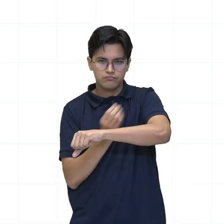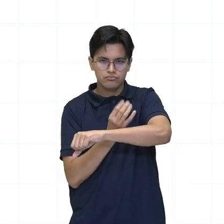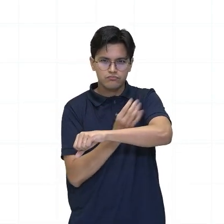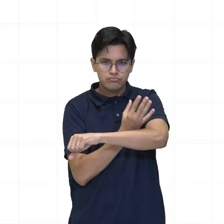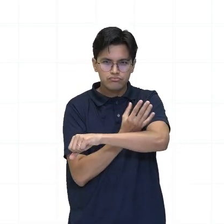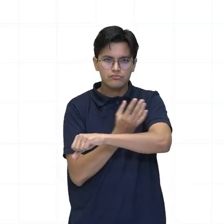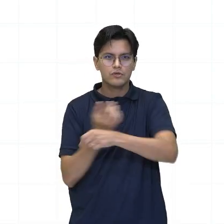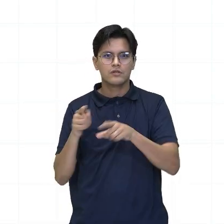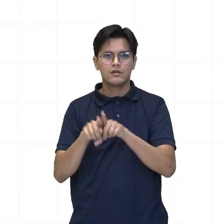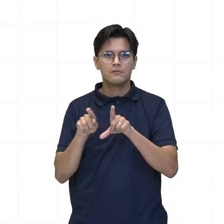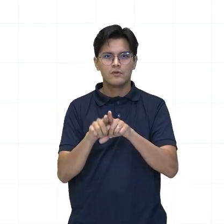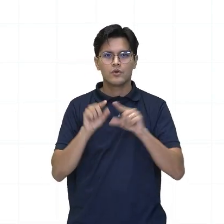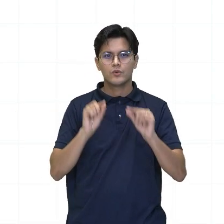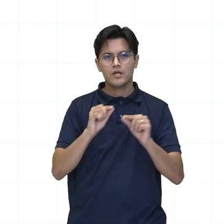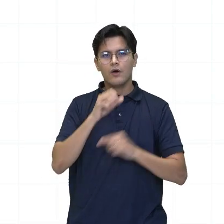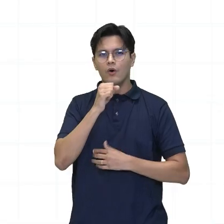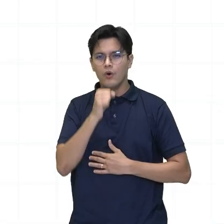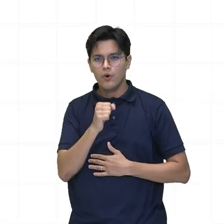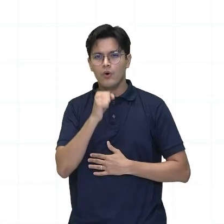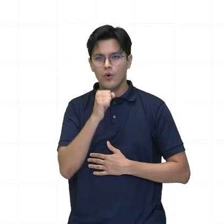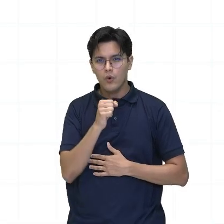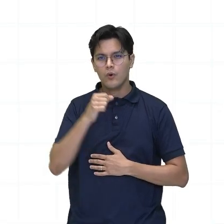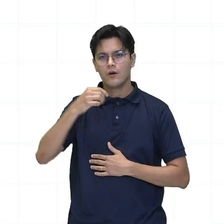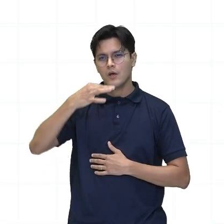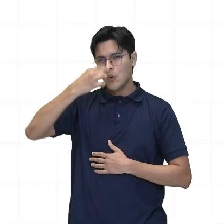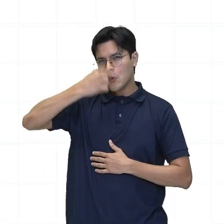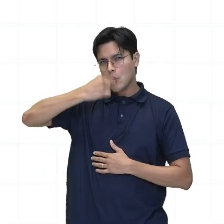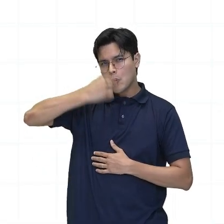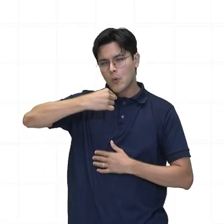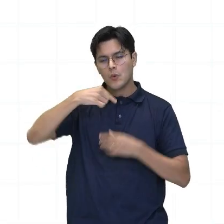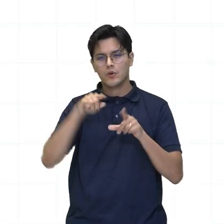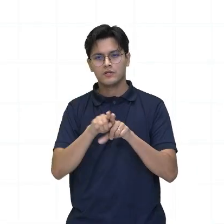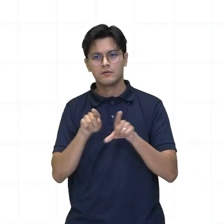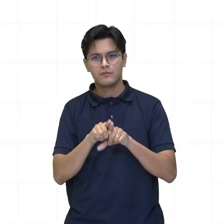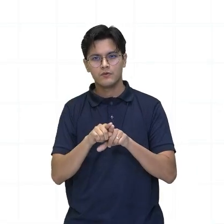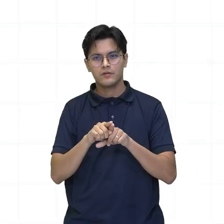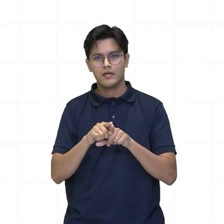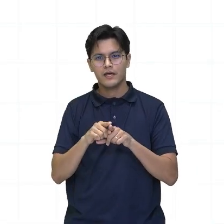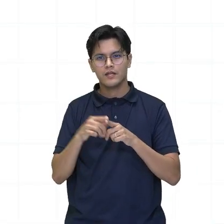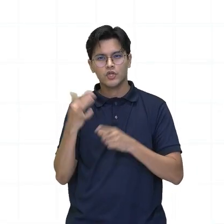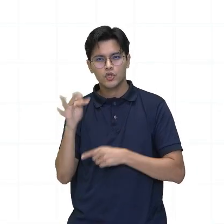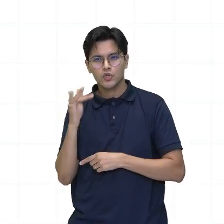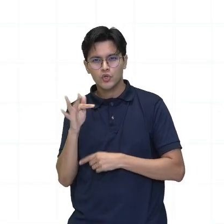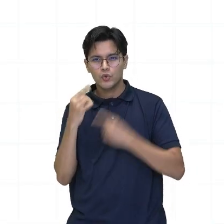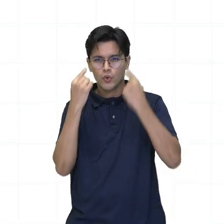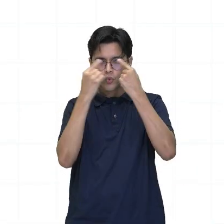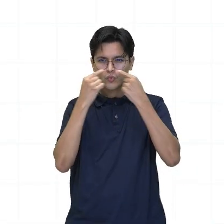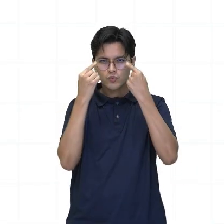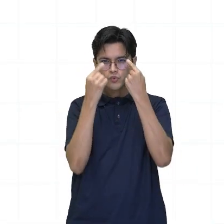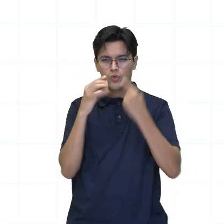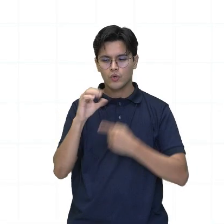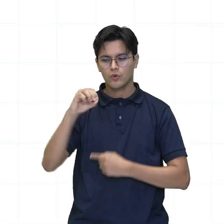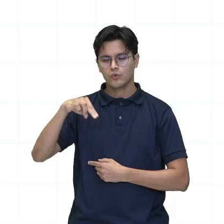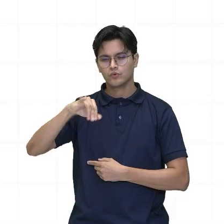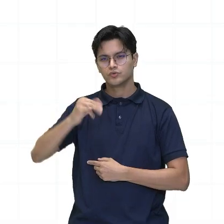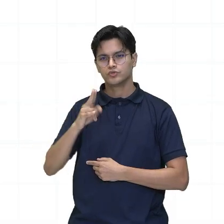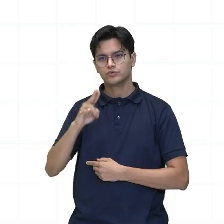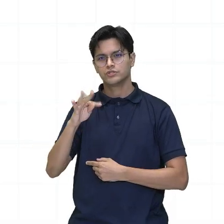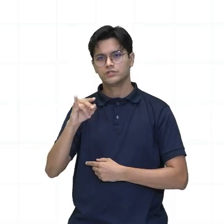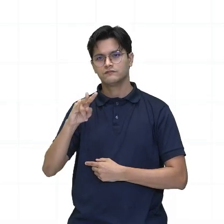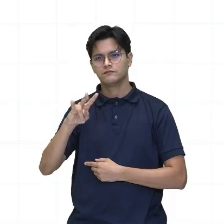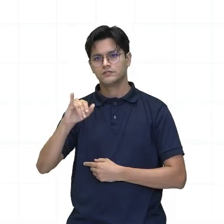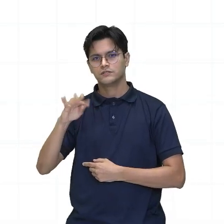E na sequência, nós temos aí a varicela. A varicela, que já foi chamada por um tempo de